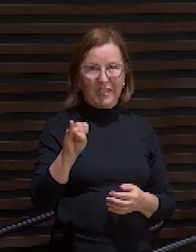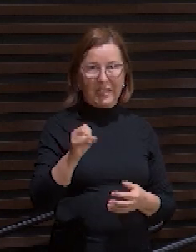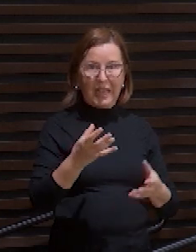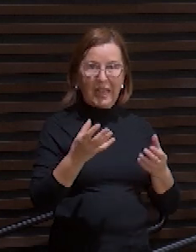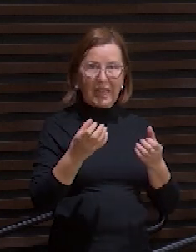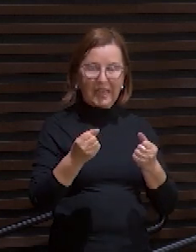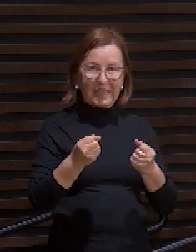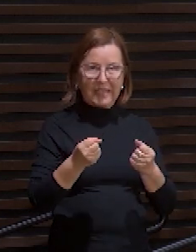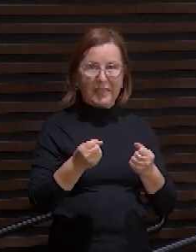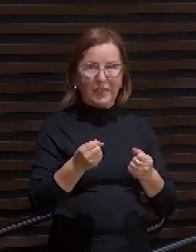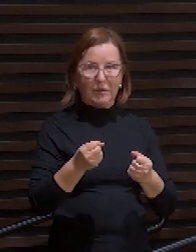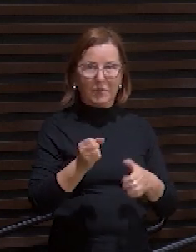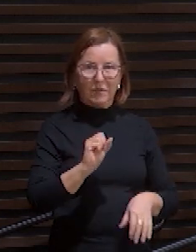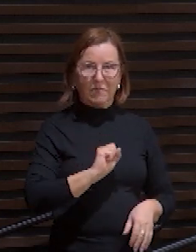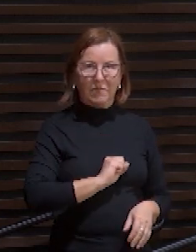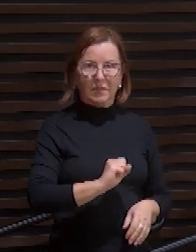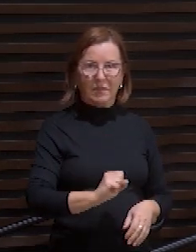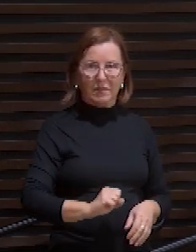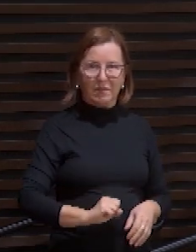recebem o sacerdócio